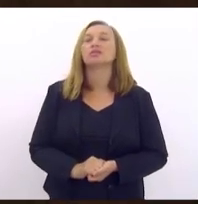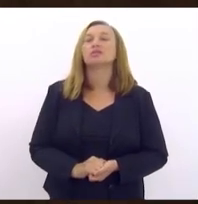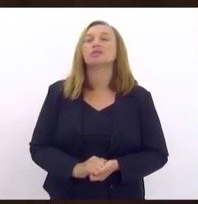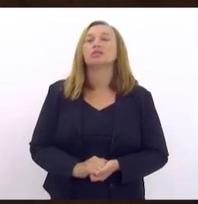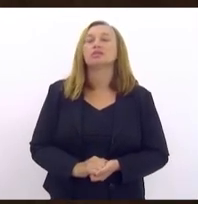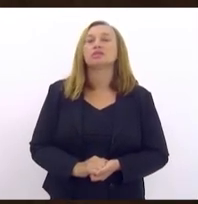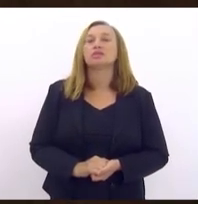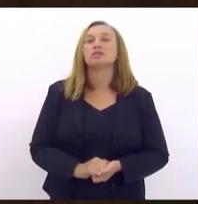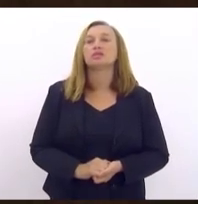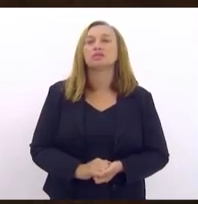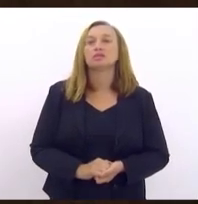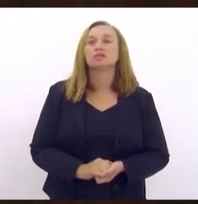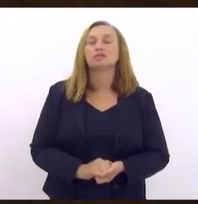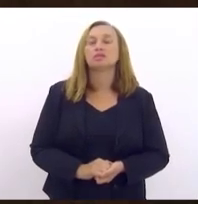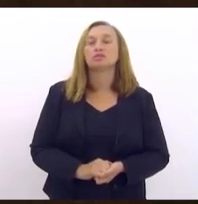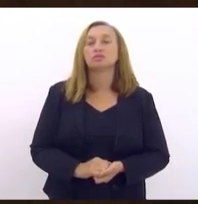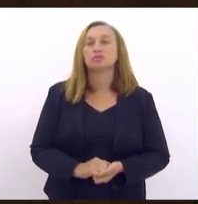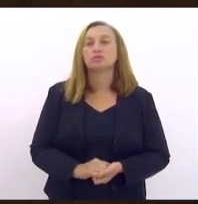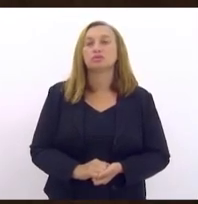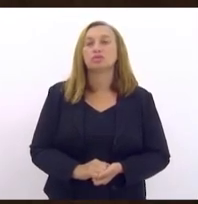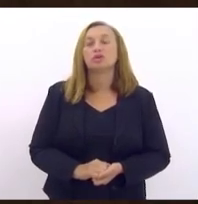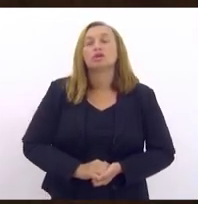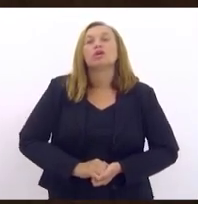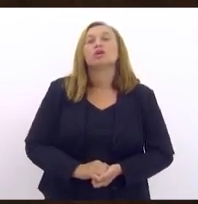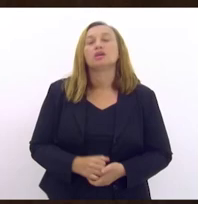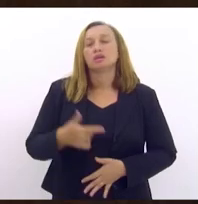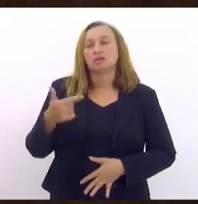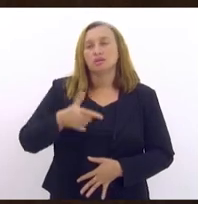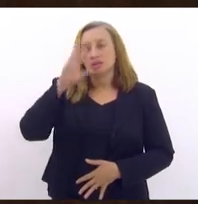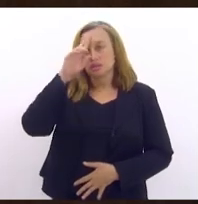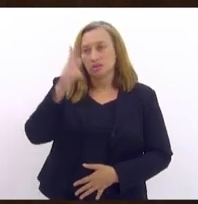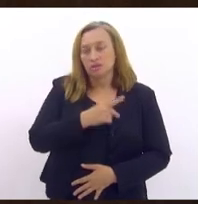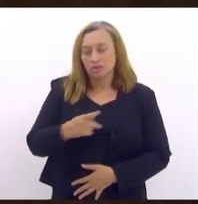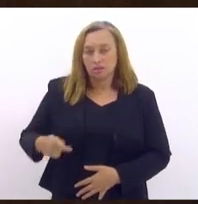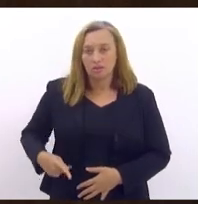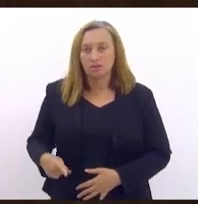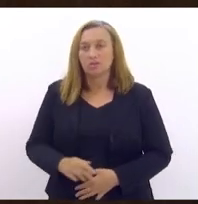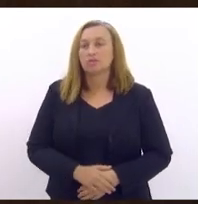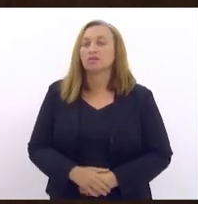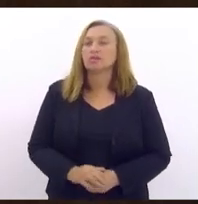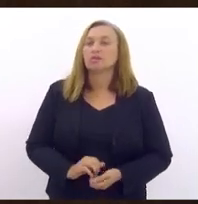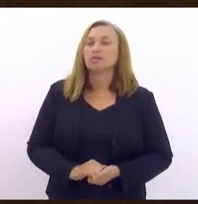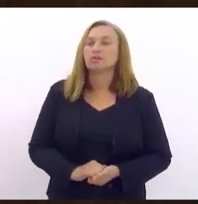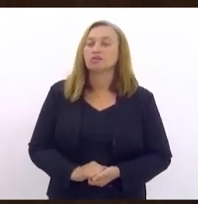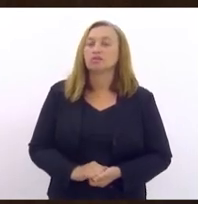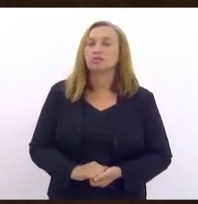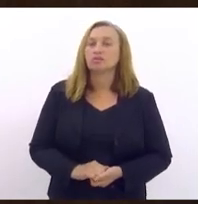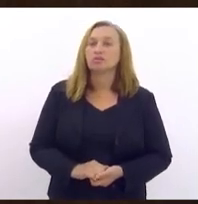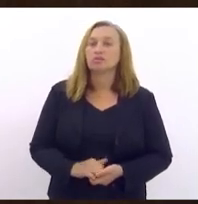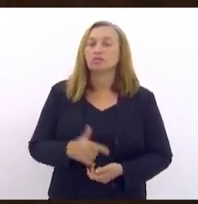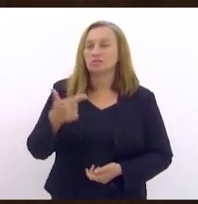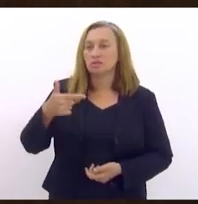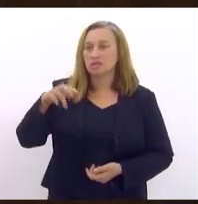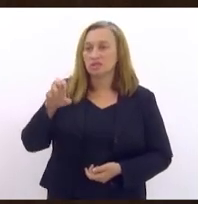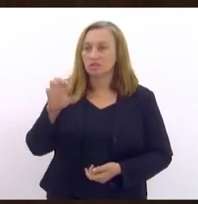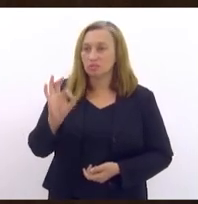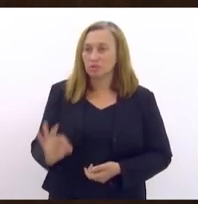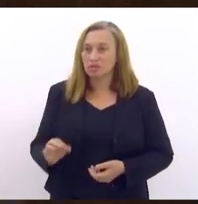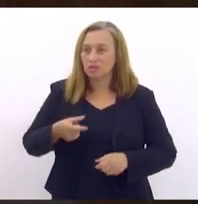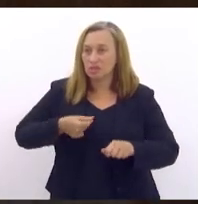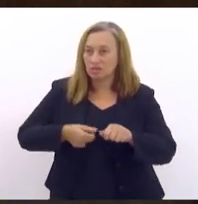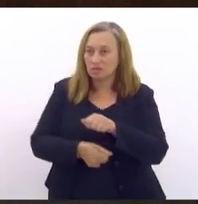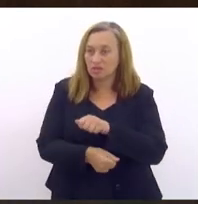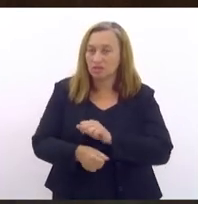Municípios. Isso de um. De dois, senhor presidente, os 25% investidos